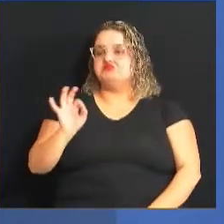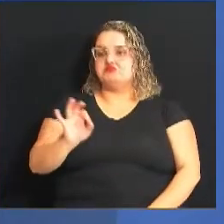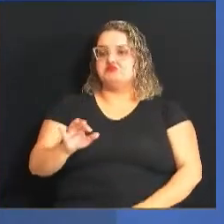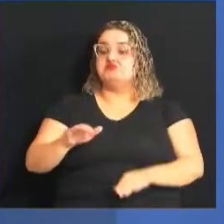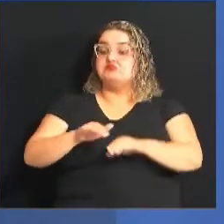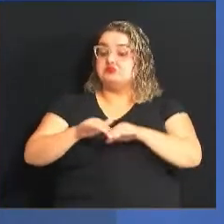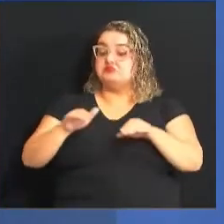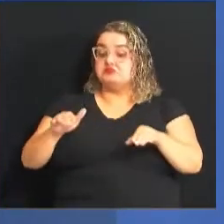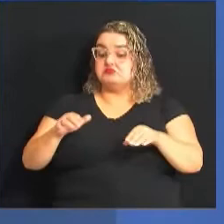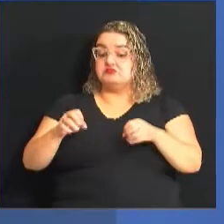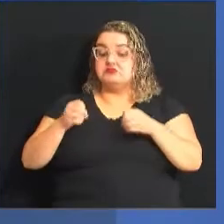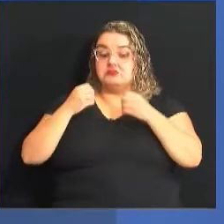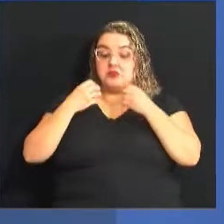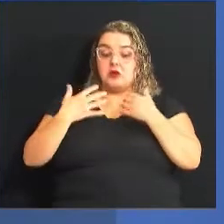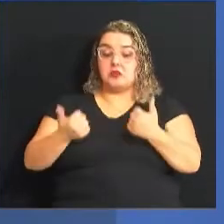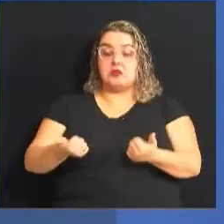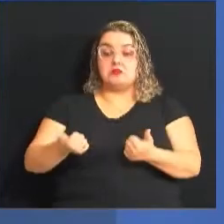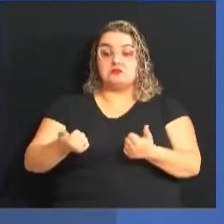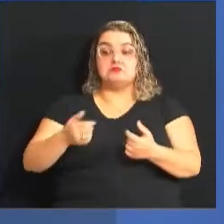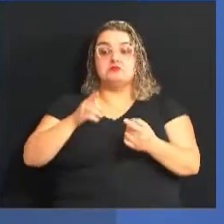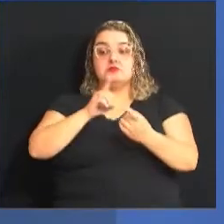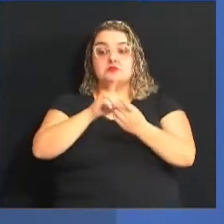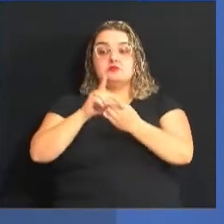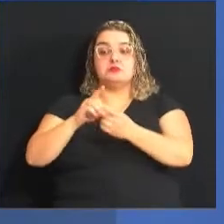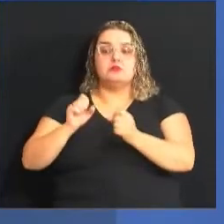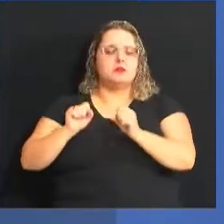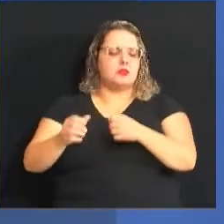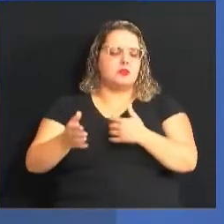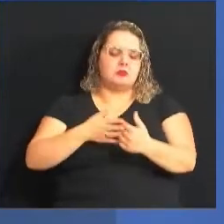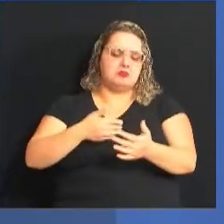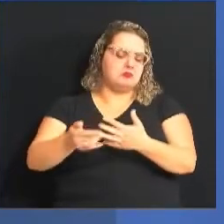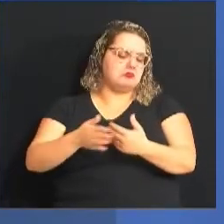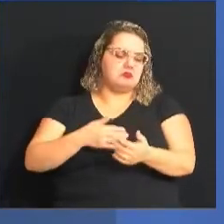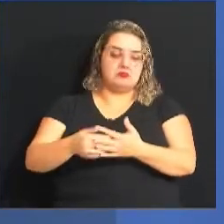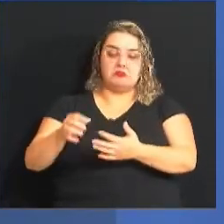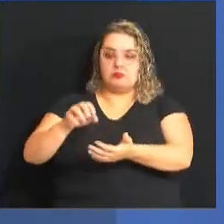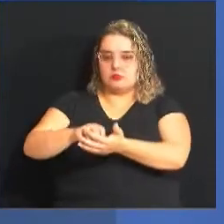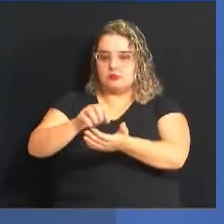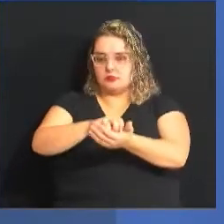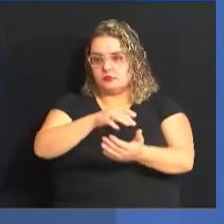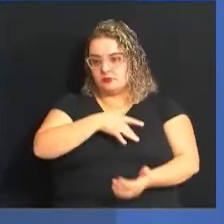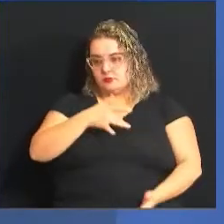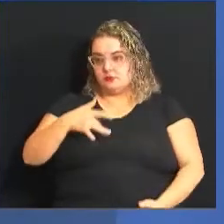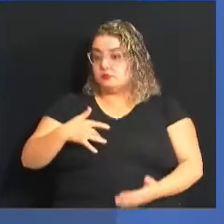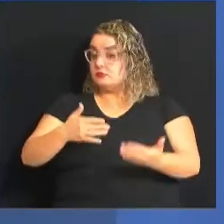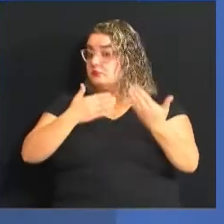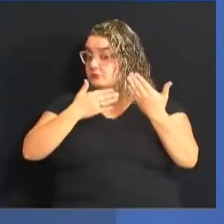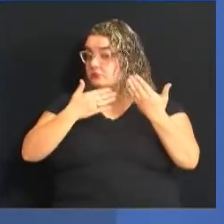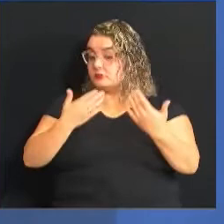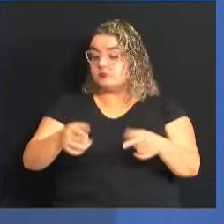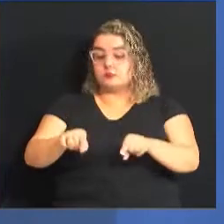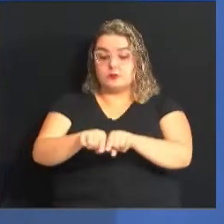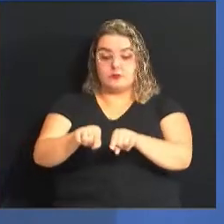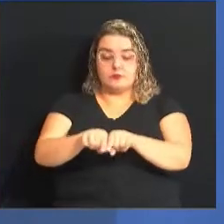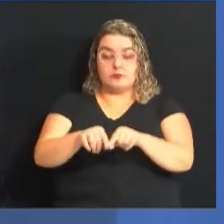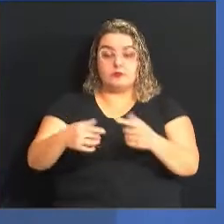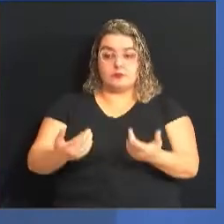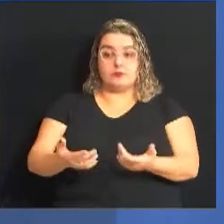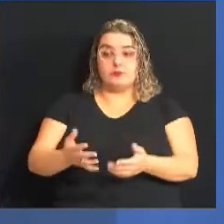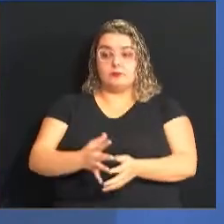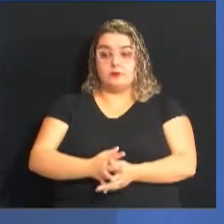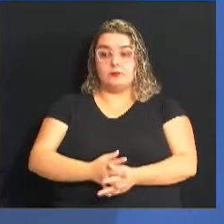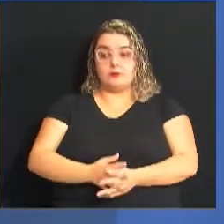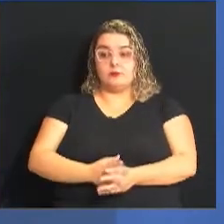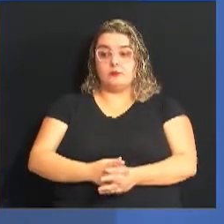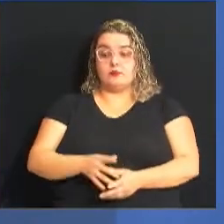Estado tem boa evolução o atendimento pode ser feito em qualquer centro de a suspeita também nos postos nos